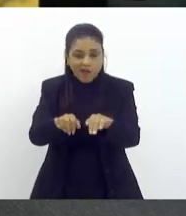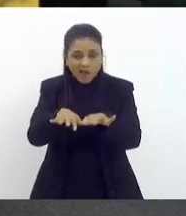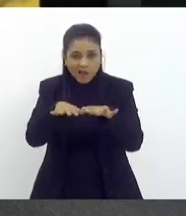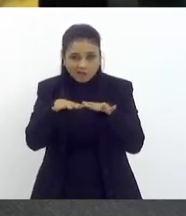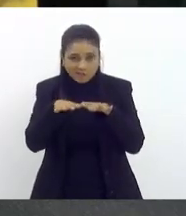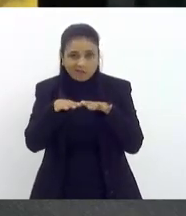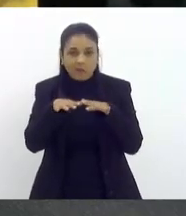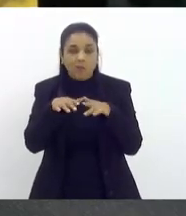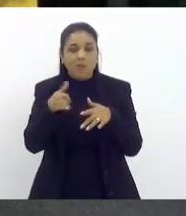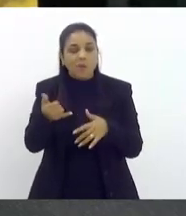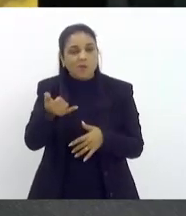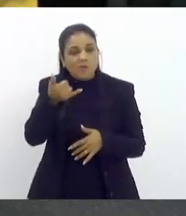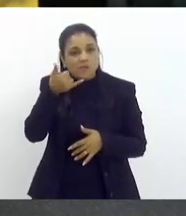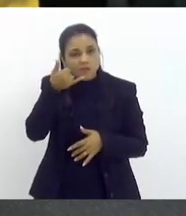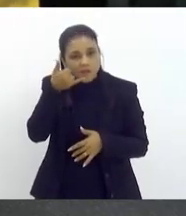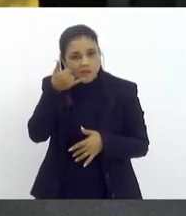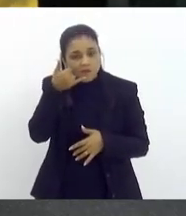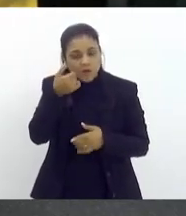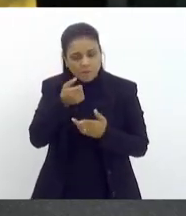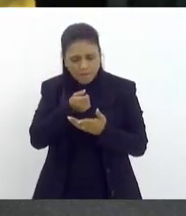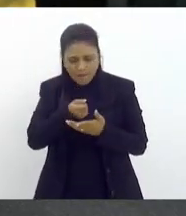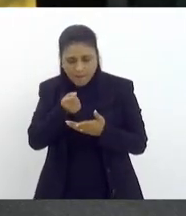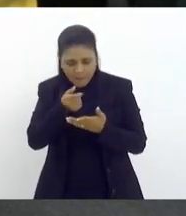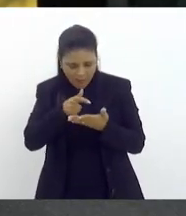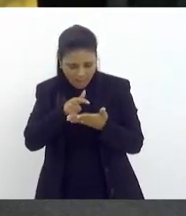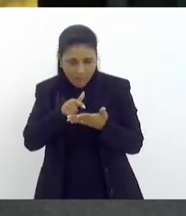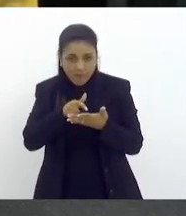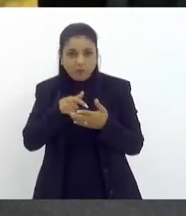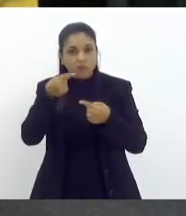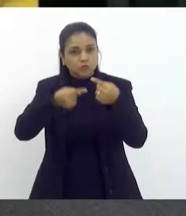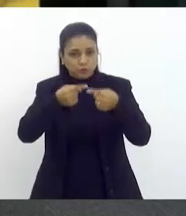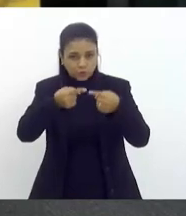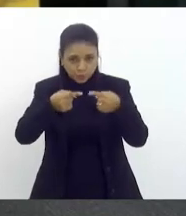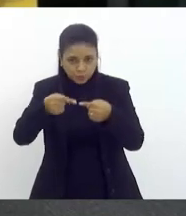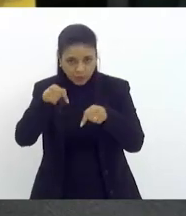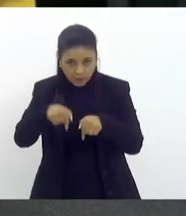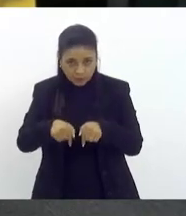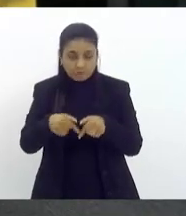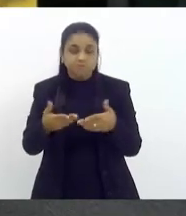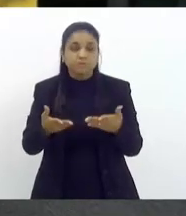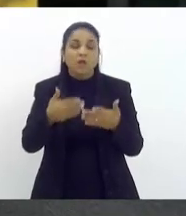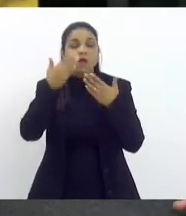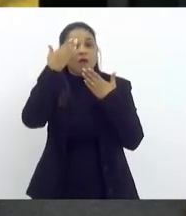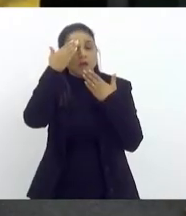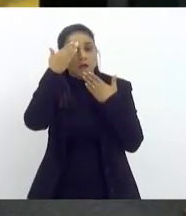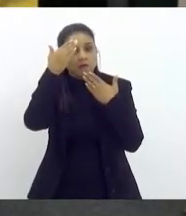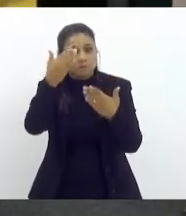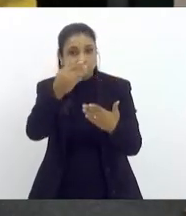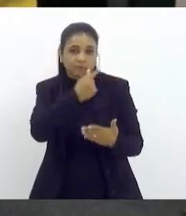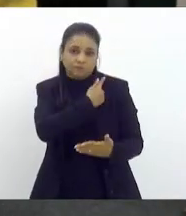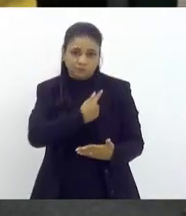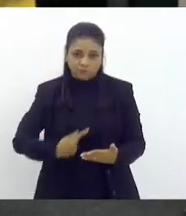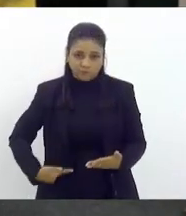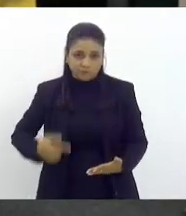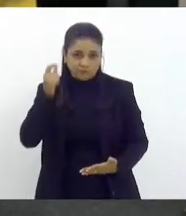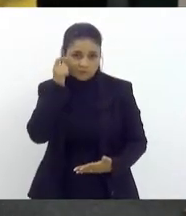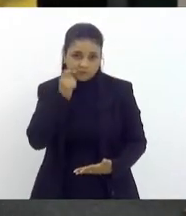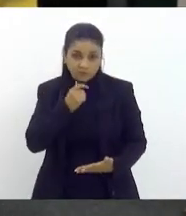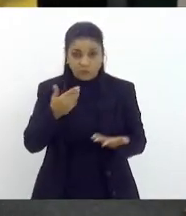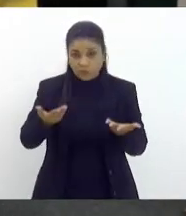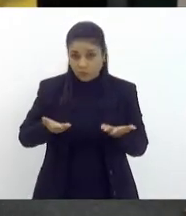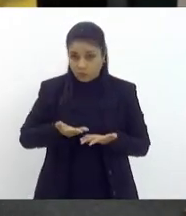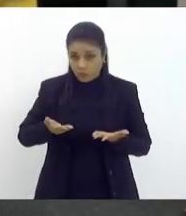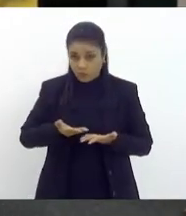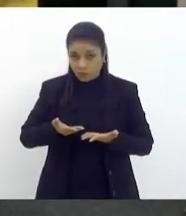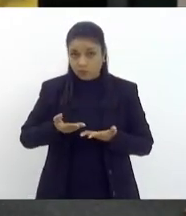pelo telefone acompanhando aqui passo a passo do que foi discutido agradecer mais uma vez o governador Cláudio Castro que no dia de